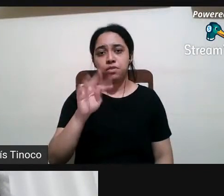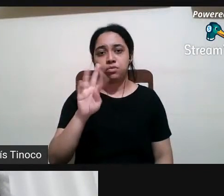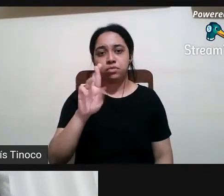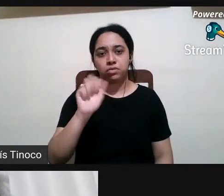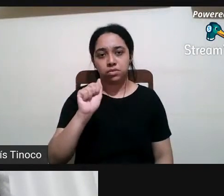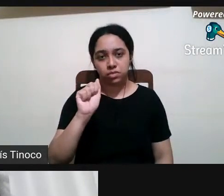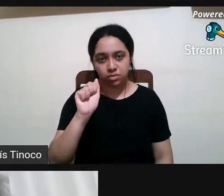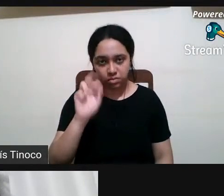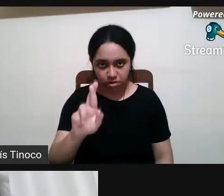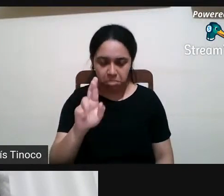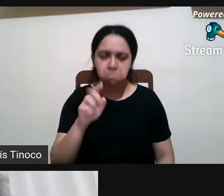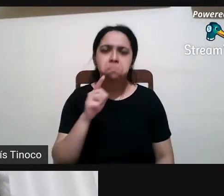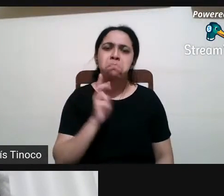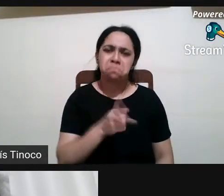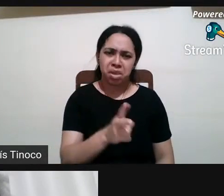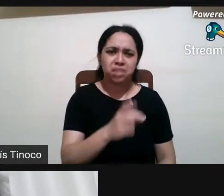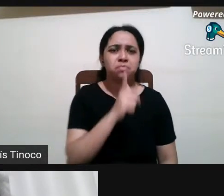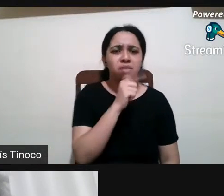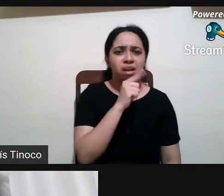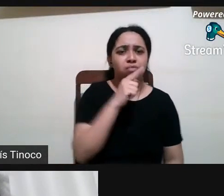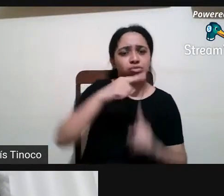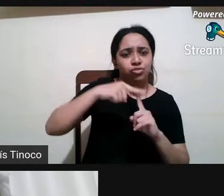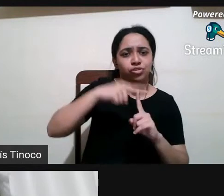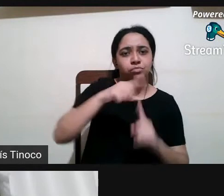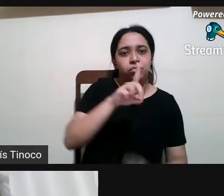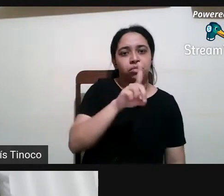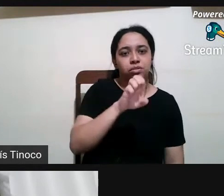água destilada, é importante que seja filtrada.